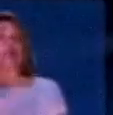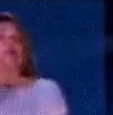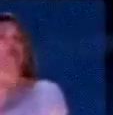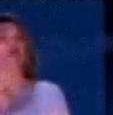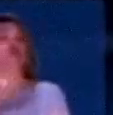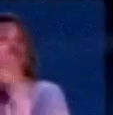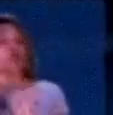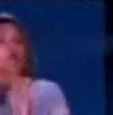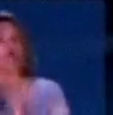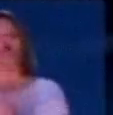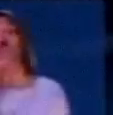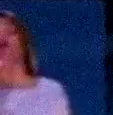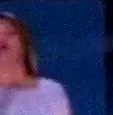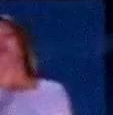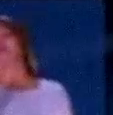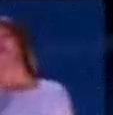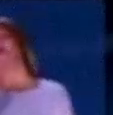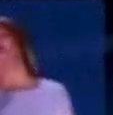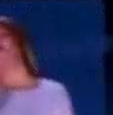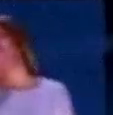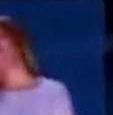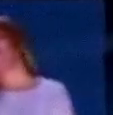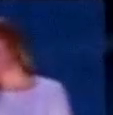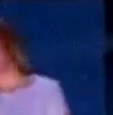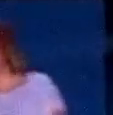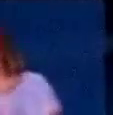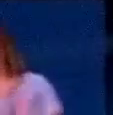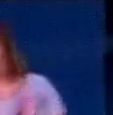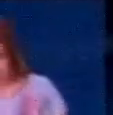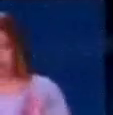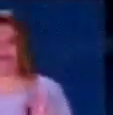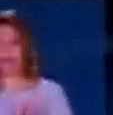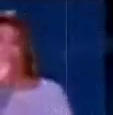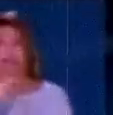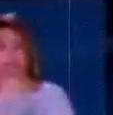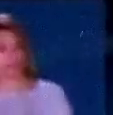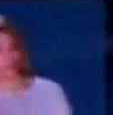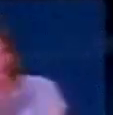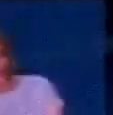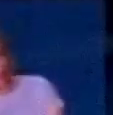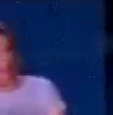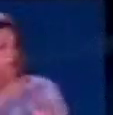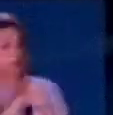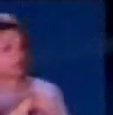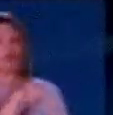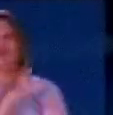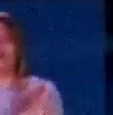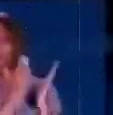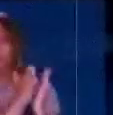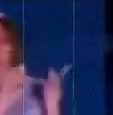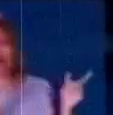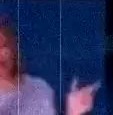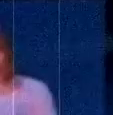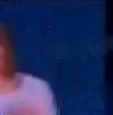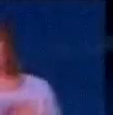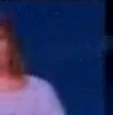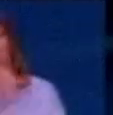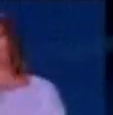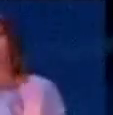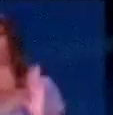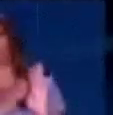de brasileiros da pobreza. Qual a sua proposta para diminuir a pobreza no